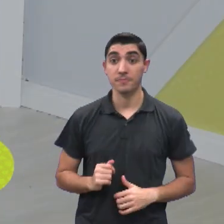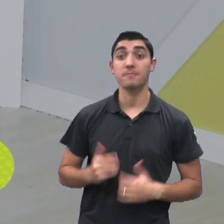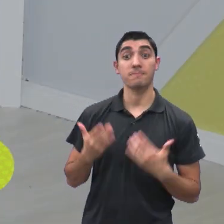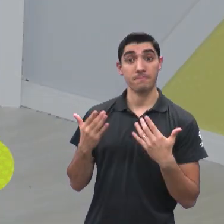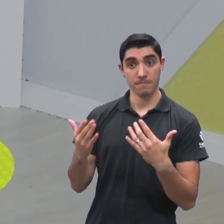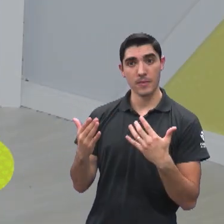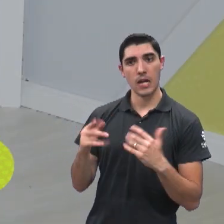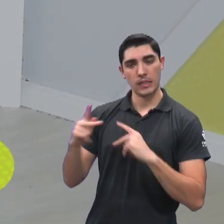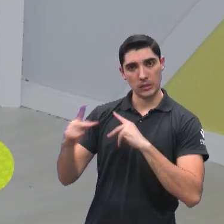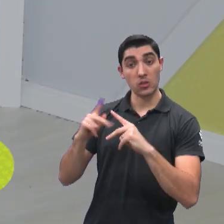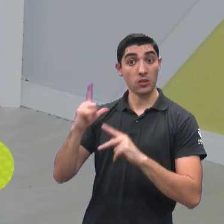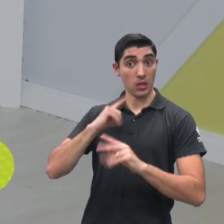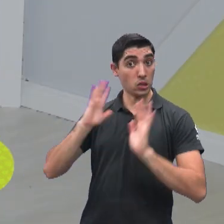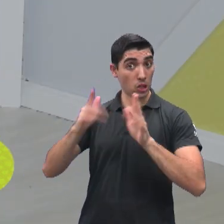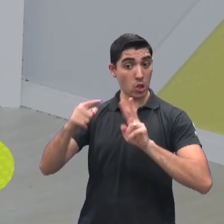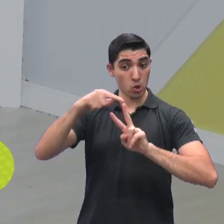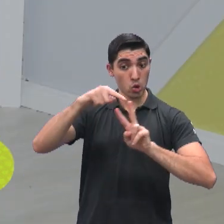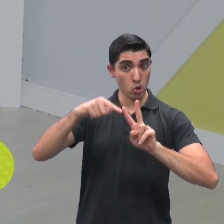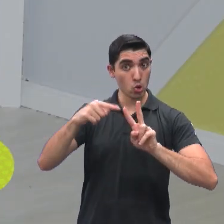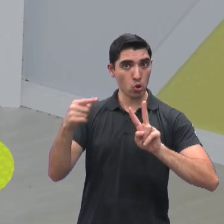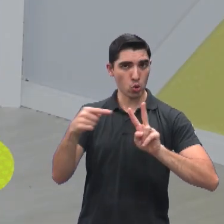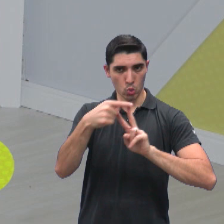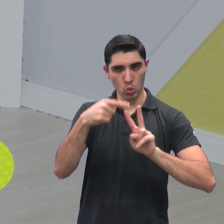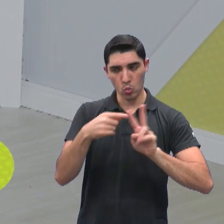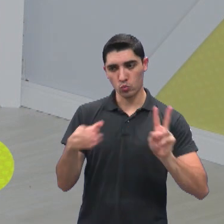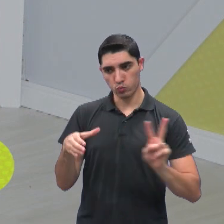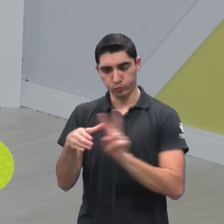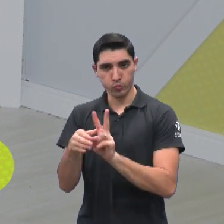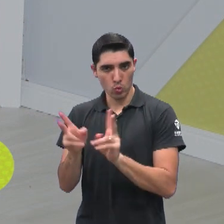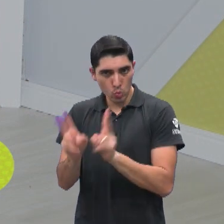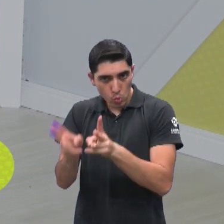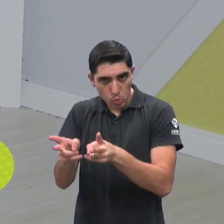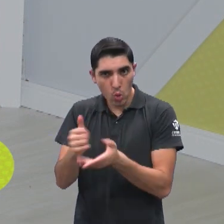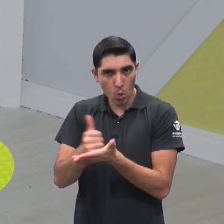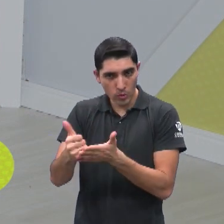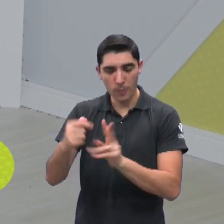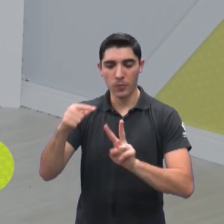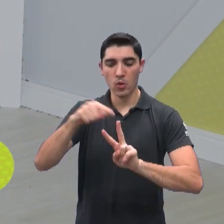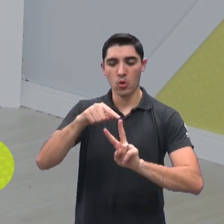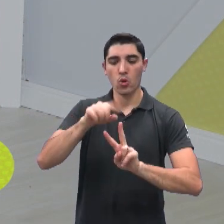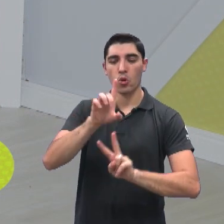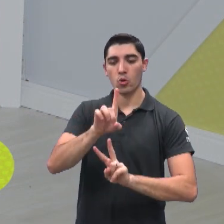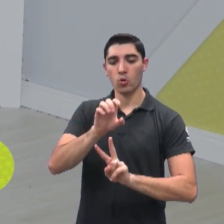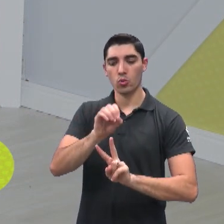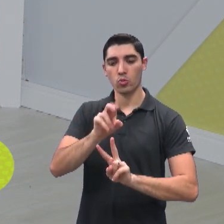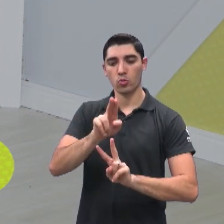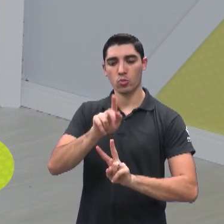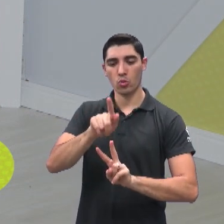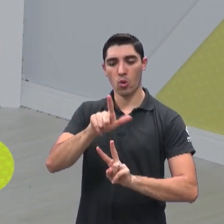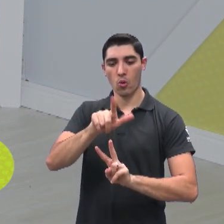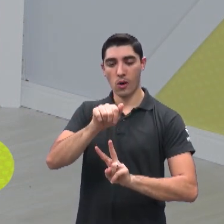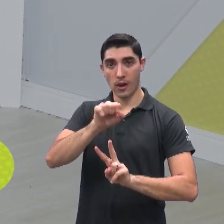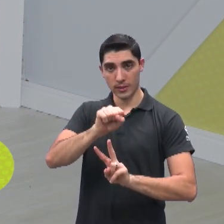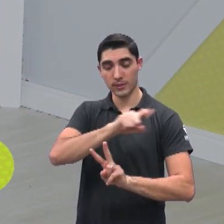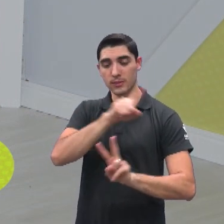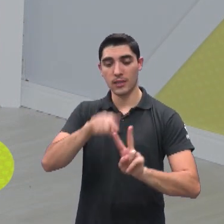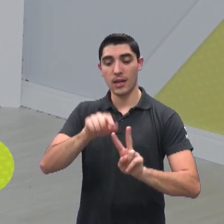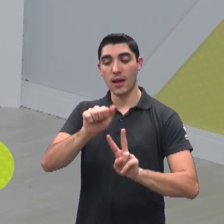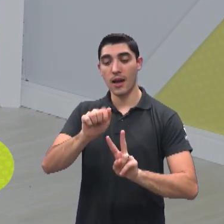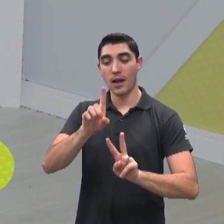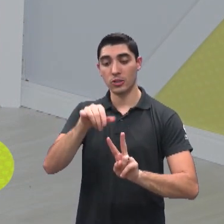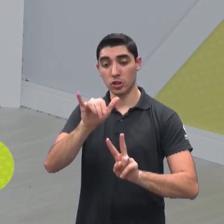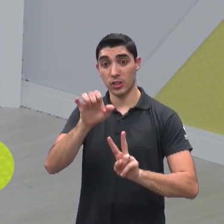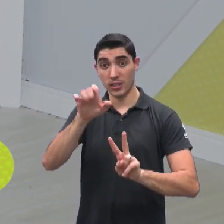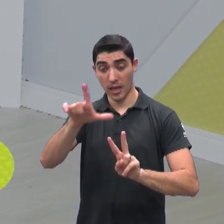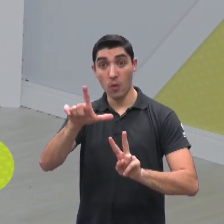tem 2 jogadores renovados, né, que é o Douglas dos Santos e também o Adiel, e já teria 7 jogadores contratados,